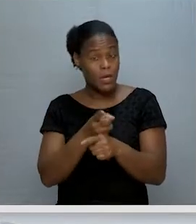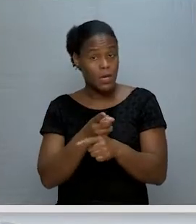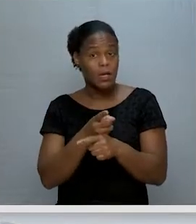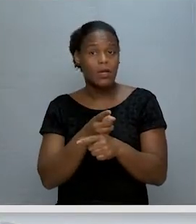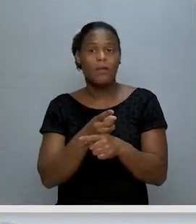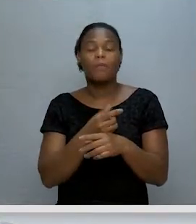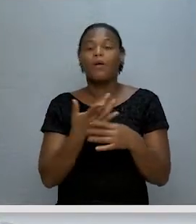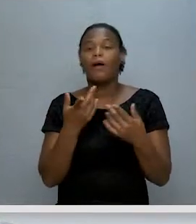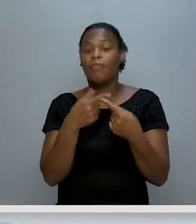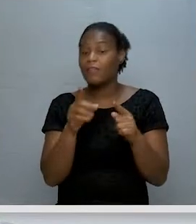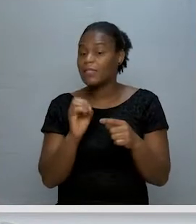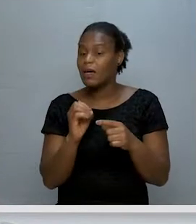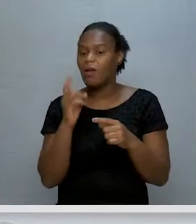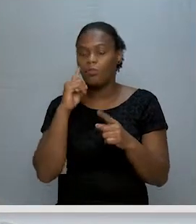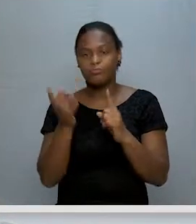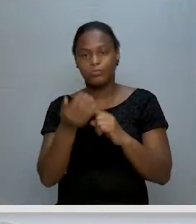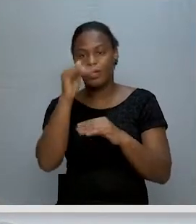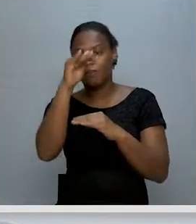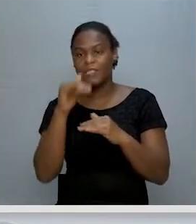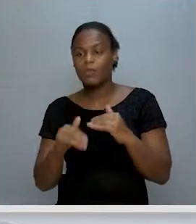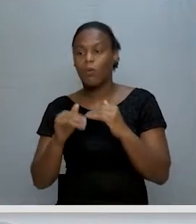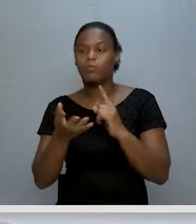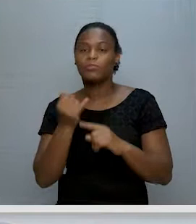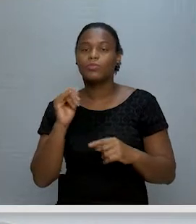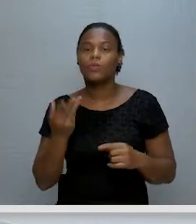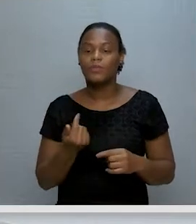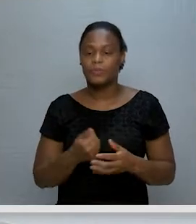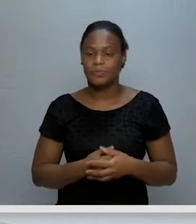0, obtemos a fração